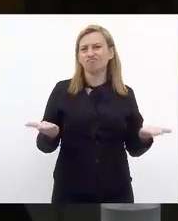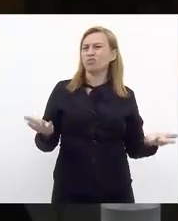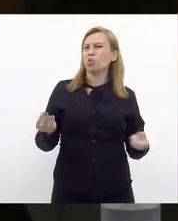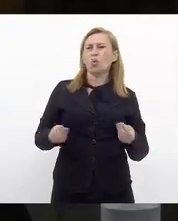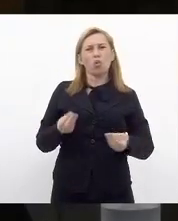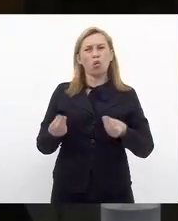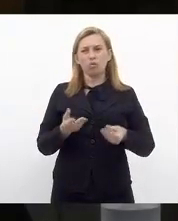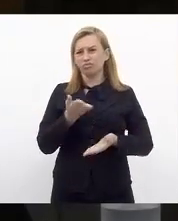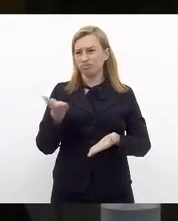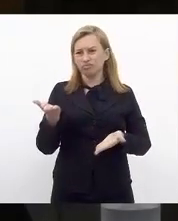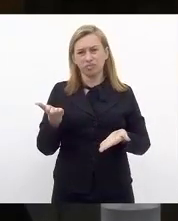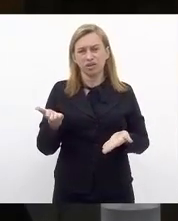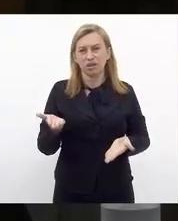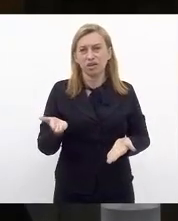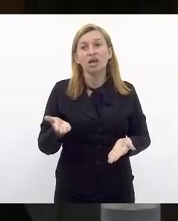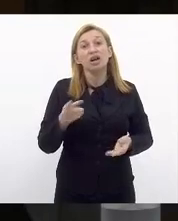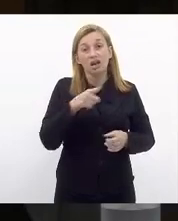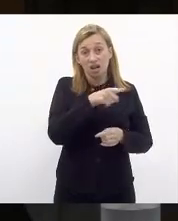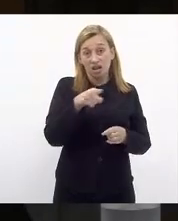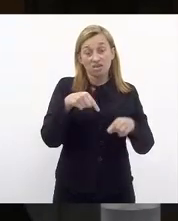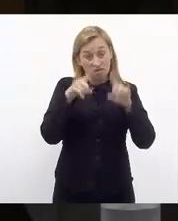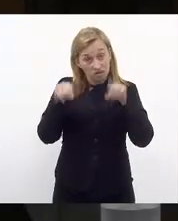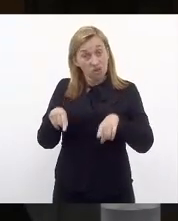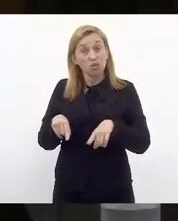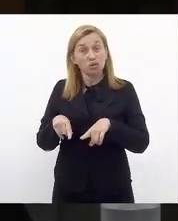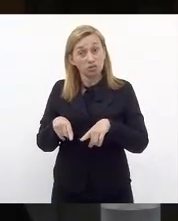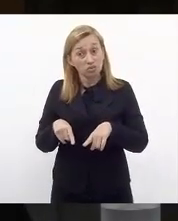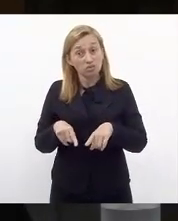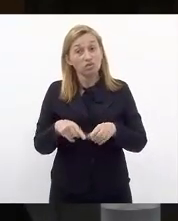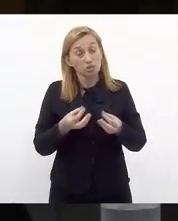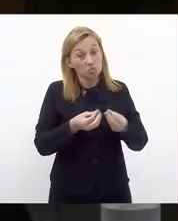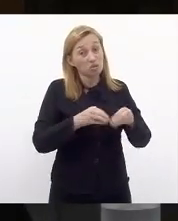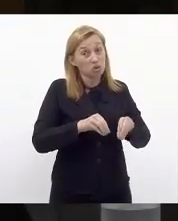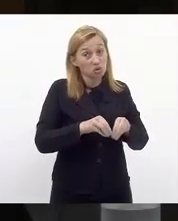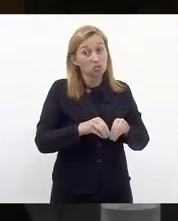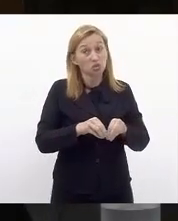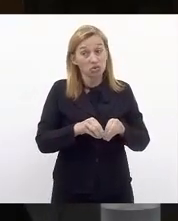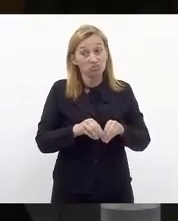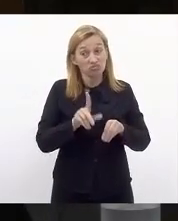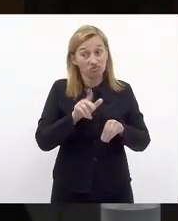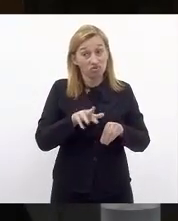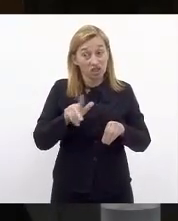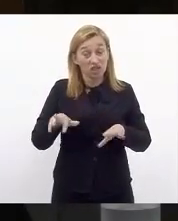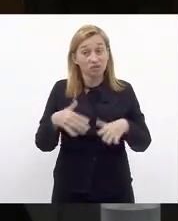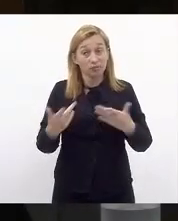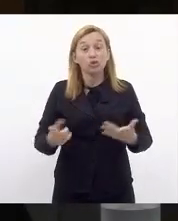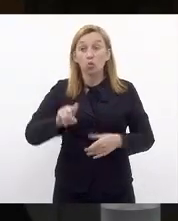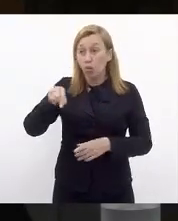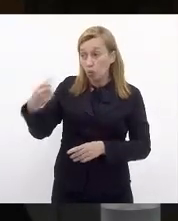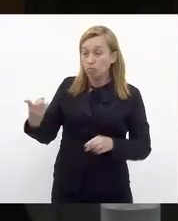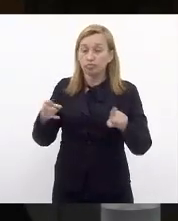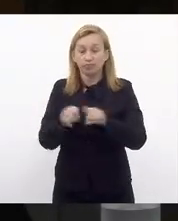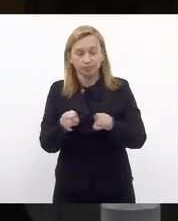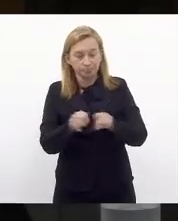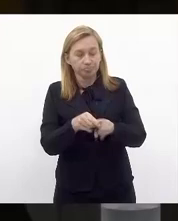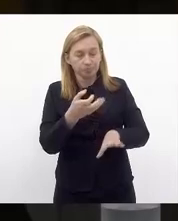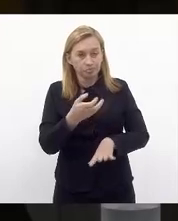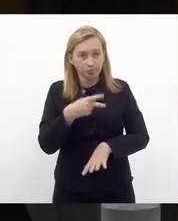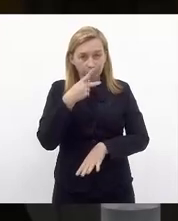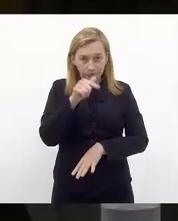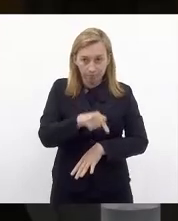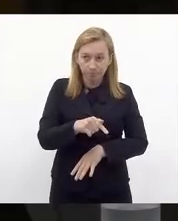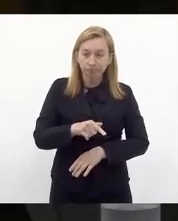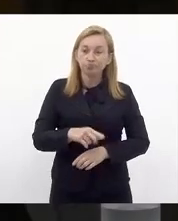maneira que está é esse servidor João ter uma penalização diferenciada o outro ponto eu quero também